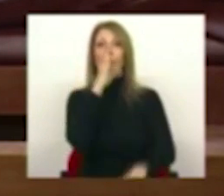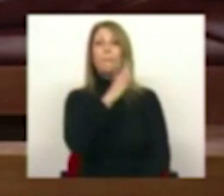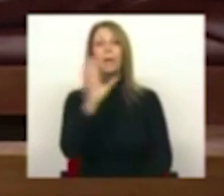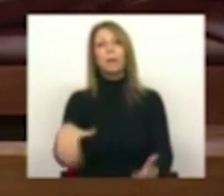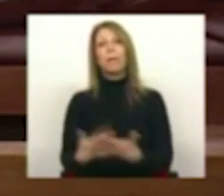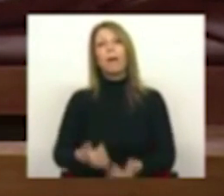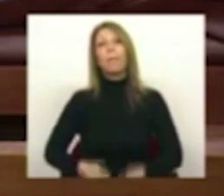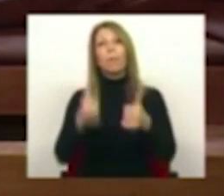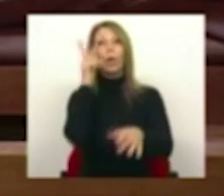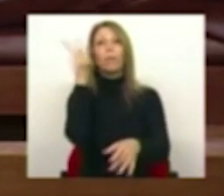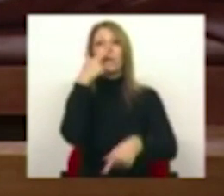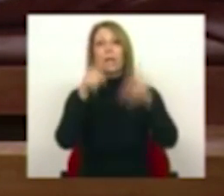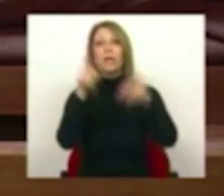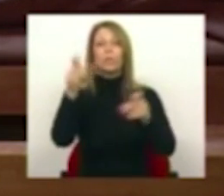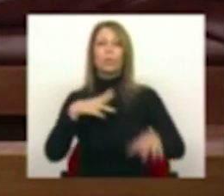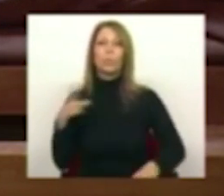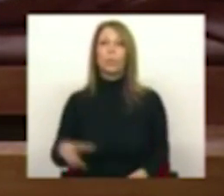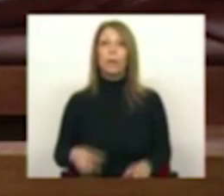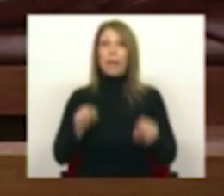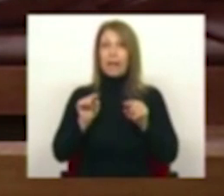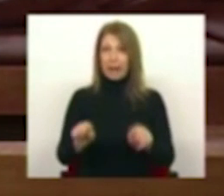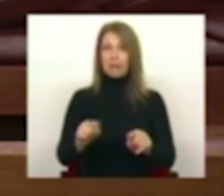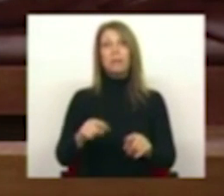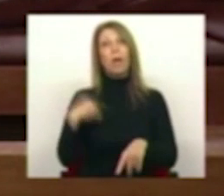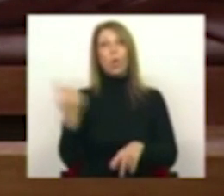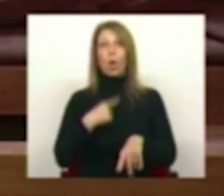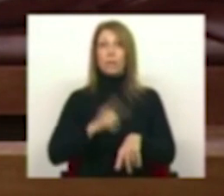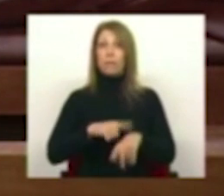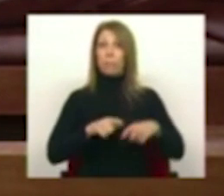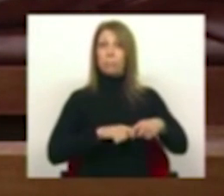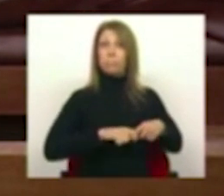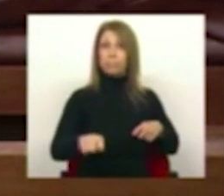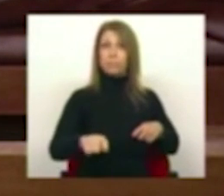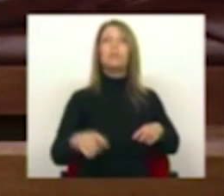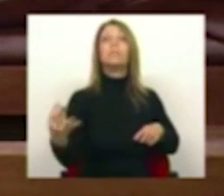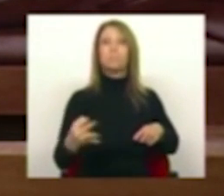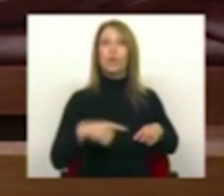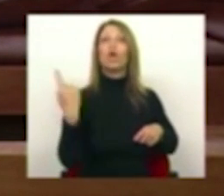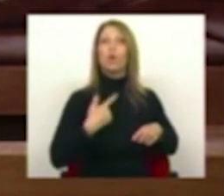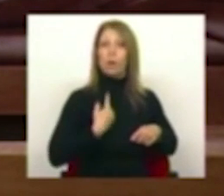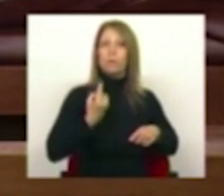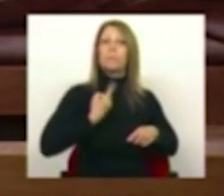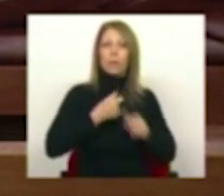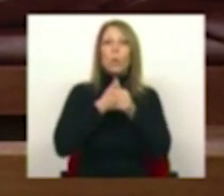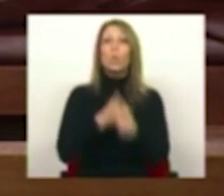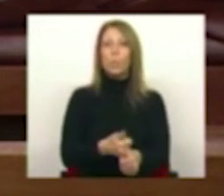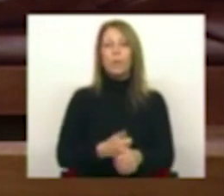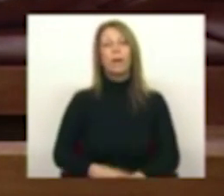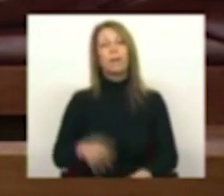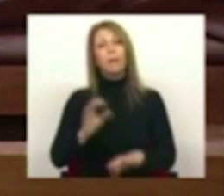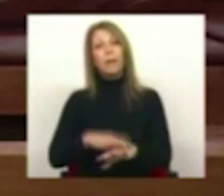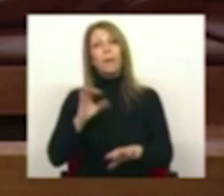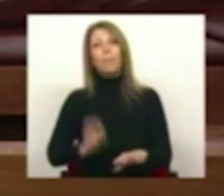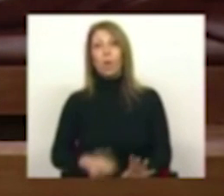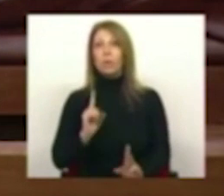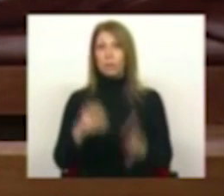portugueses. Esse é o nosso mandato e é o que vamos cumprir. Foi por isso, também, pelas